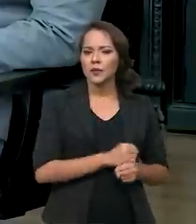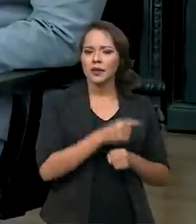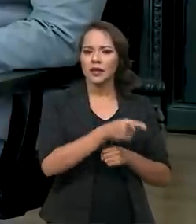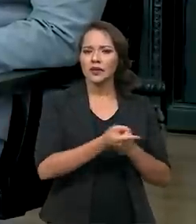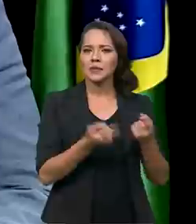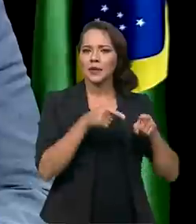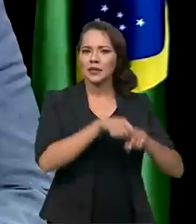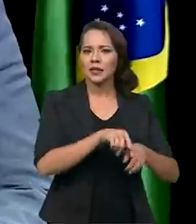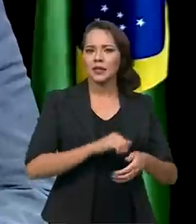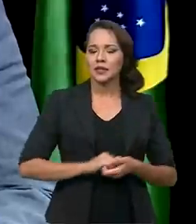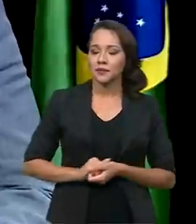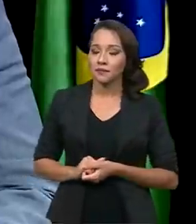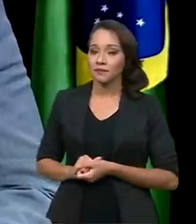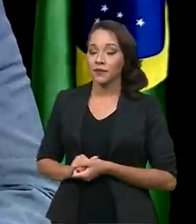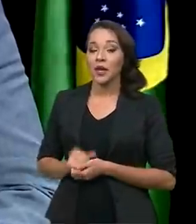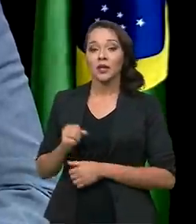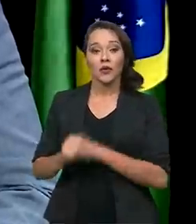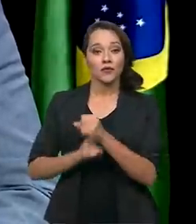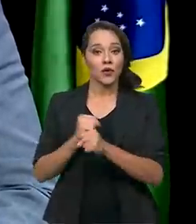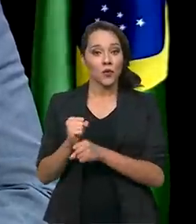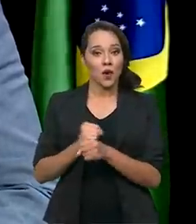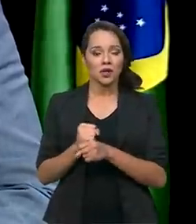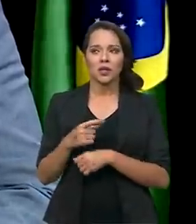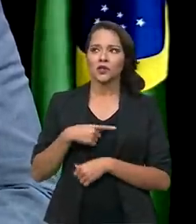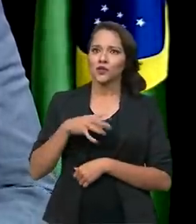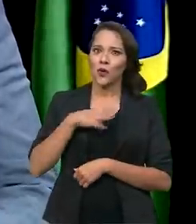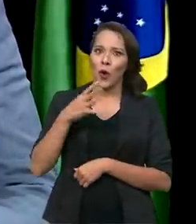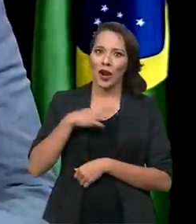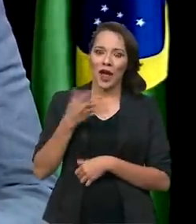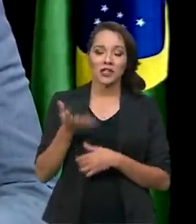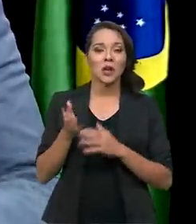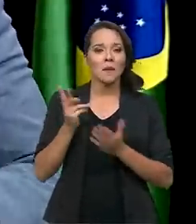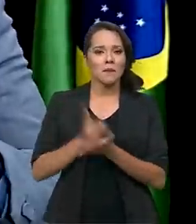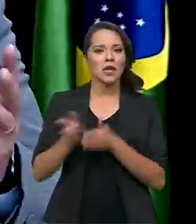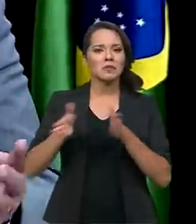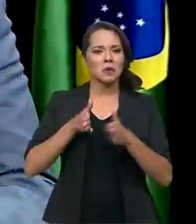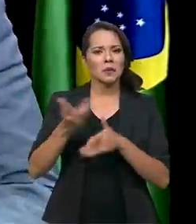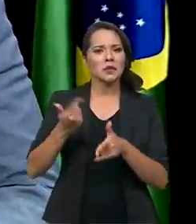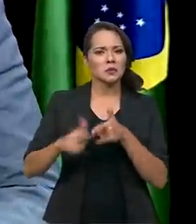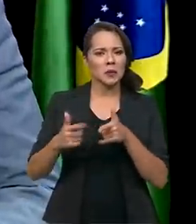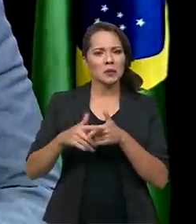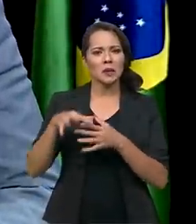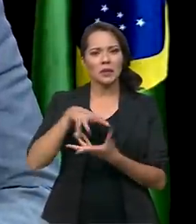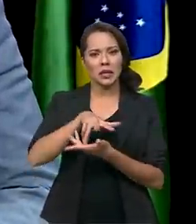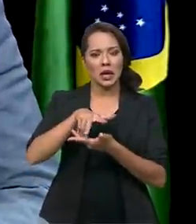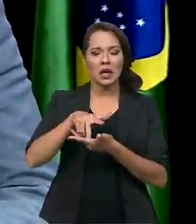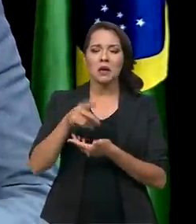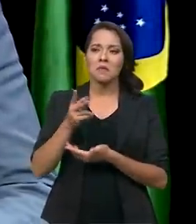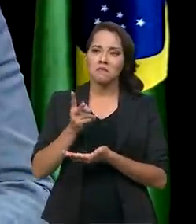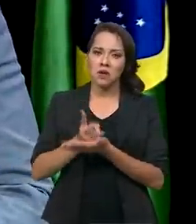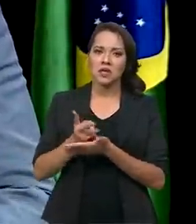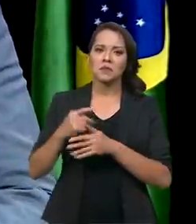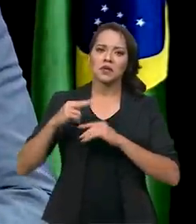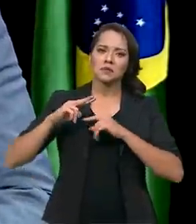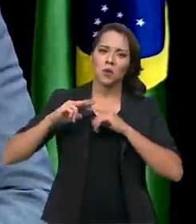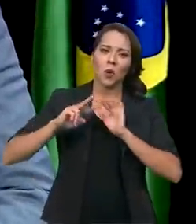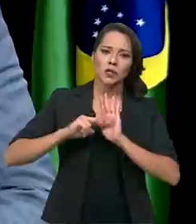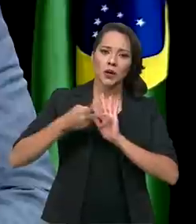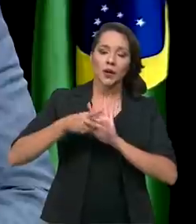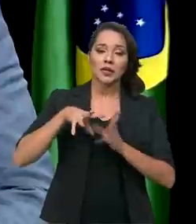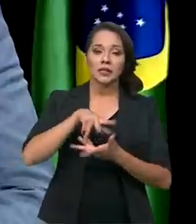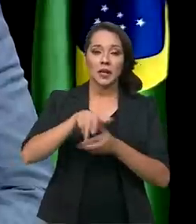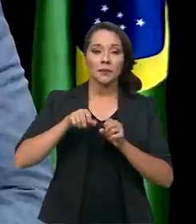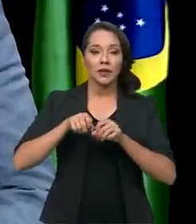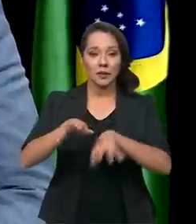dessas parcerias? Olha, foi um ano em que nós ousamos, mesmo num ano de crise, provocada ainda pelas repercussões da pandemia